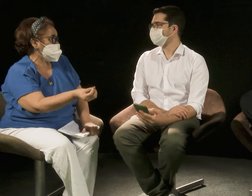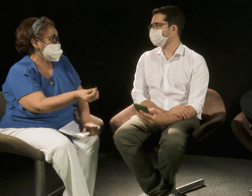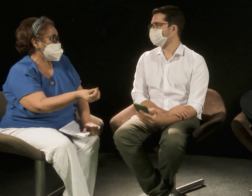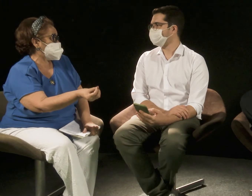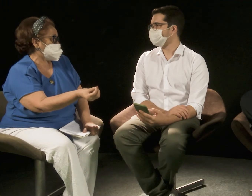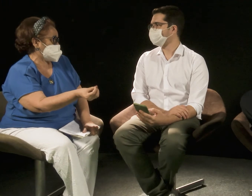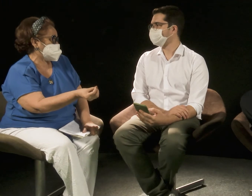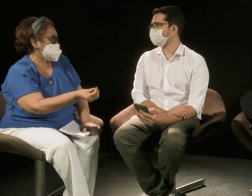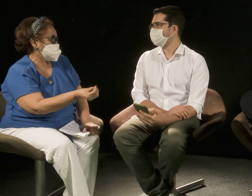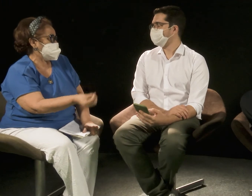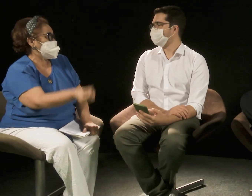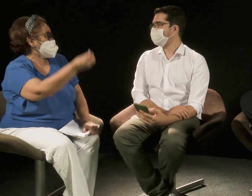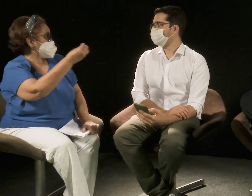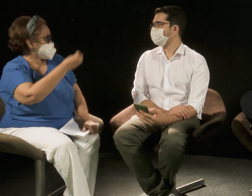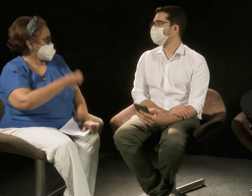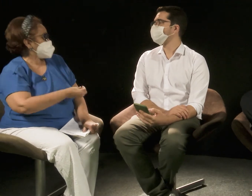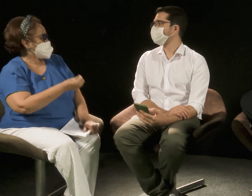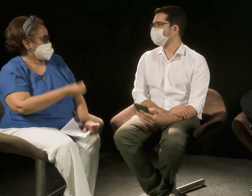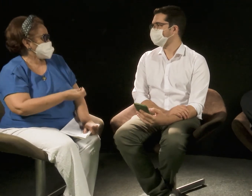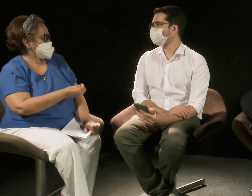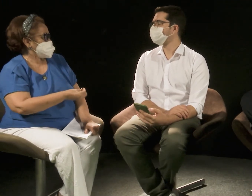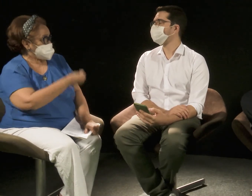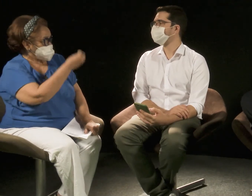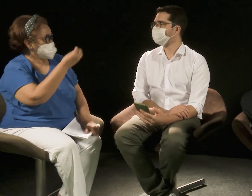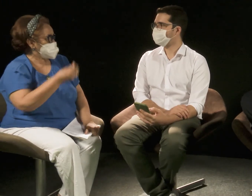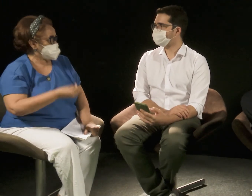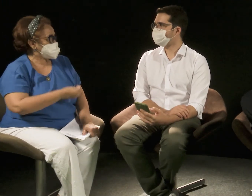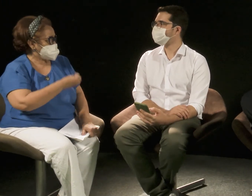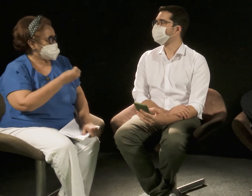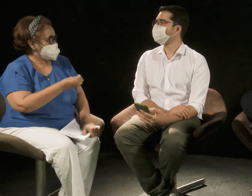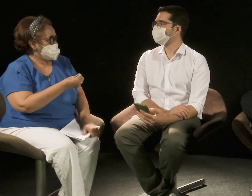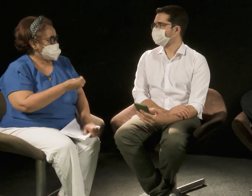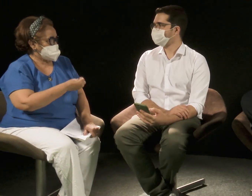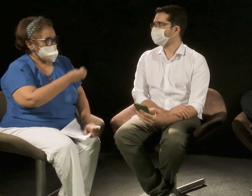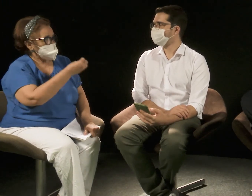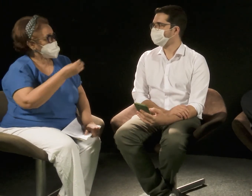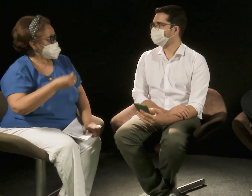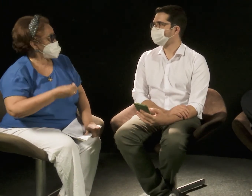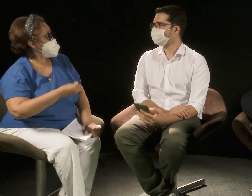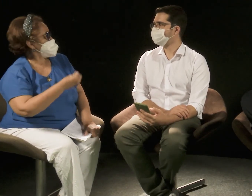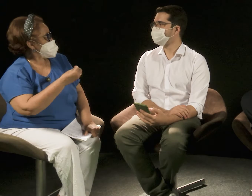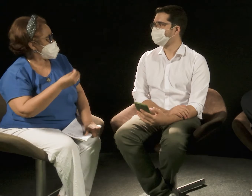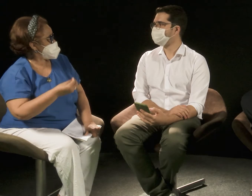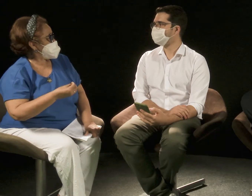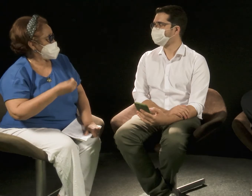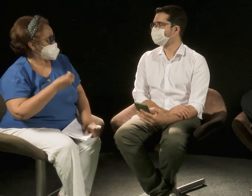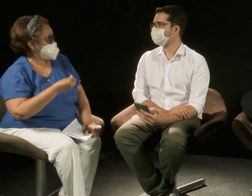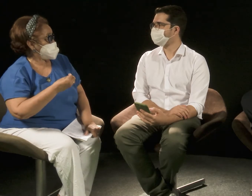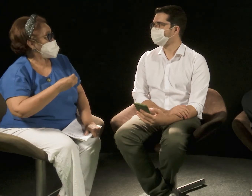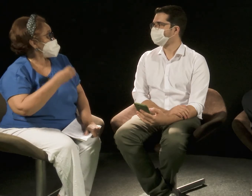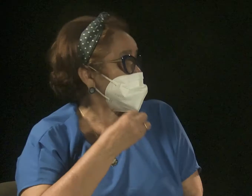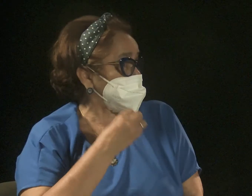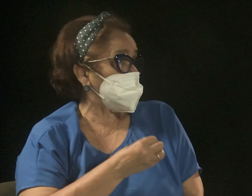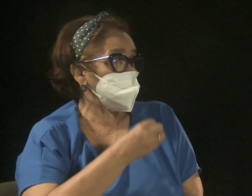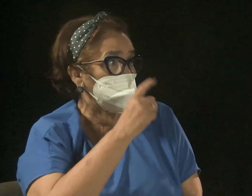filho está. E trazer para casa para poder conhecer realmente quem são os amigos dos meus filhos. Mas a escola, sobretudo